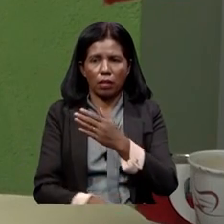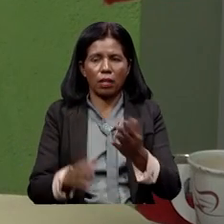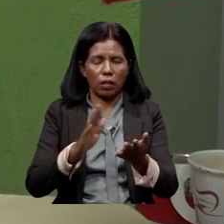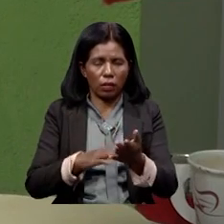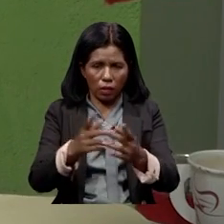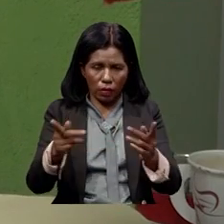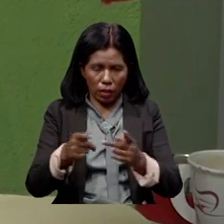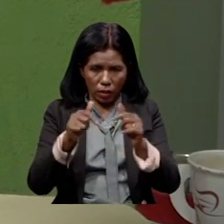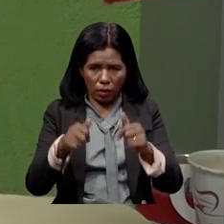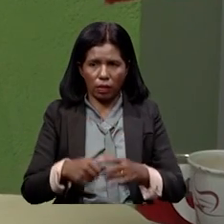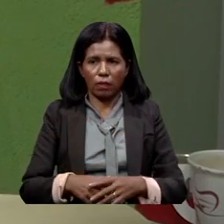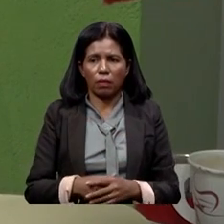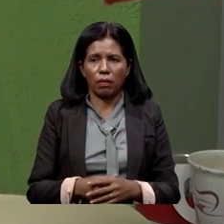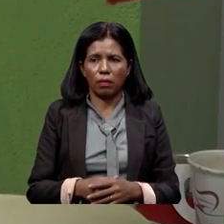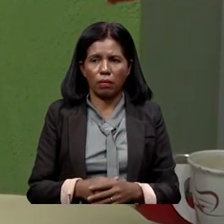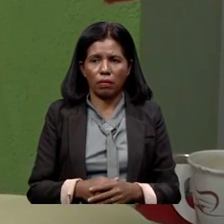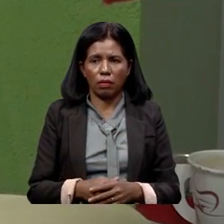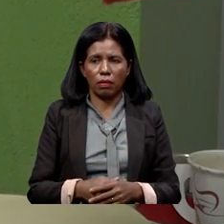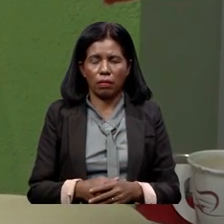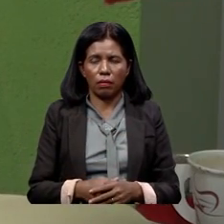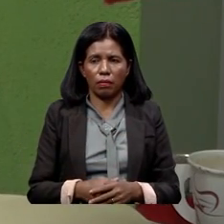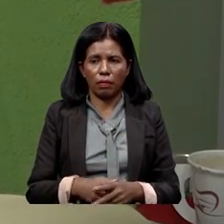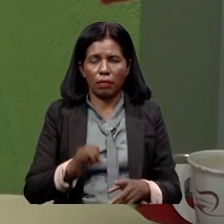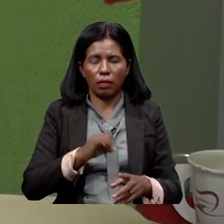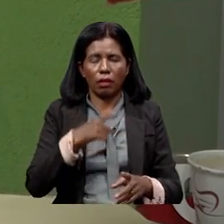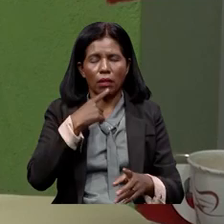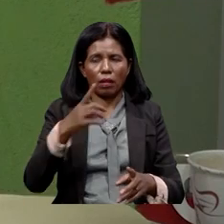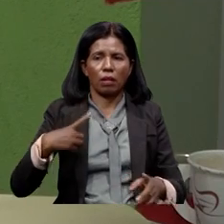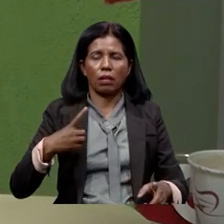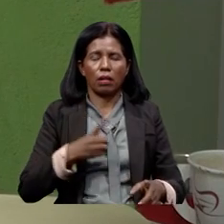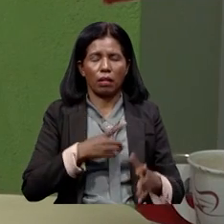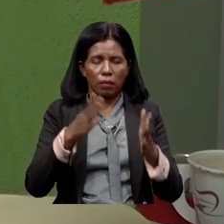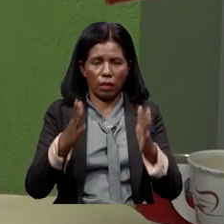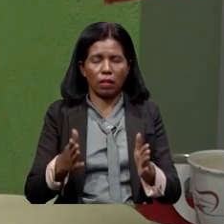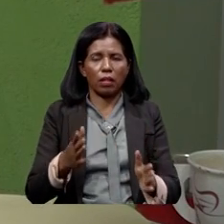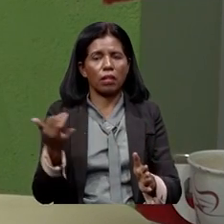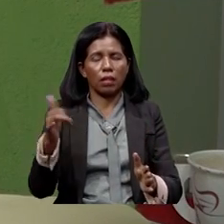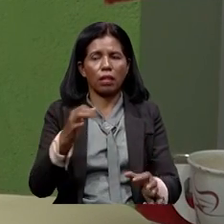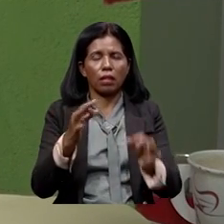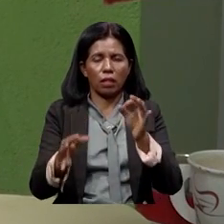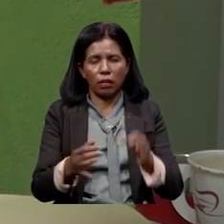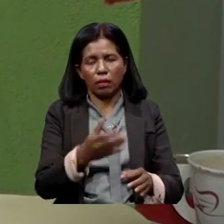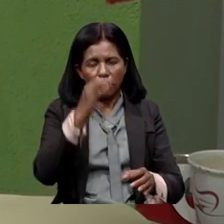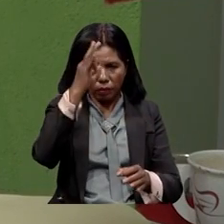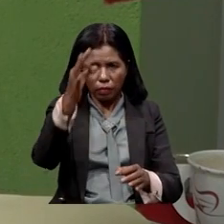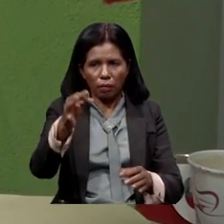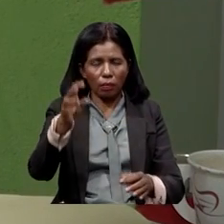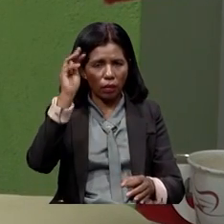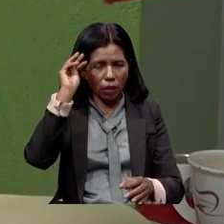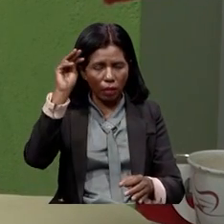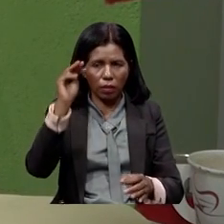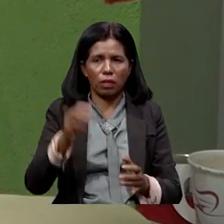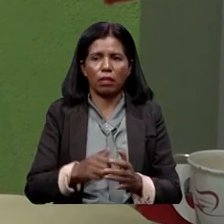dene. Ne ba hau hatete ba deputado, sir, kari abang bayrua